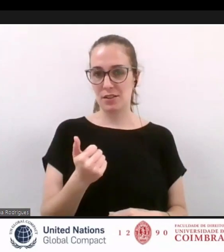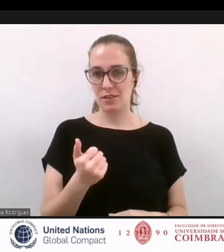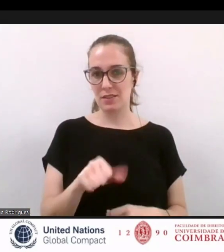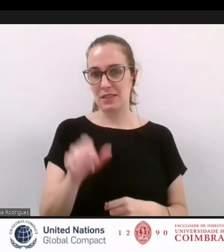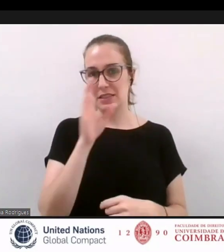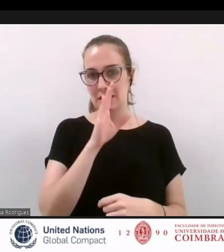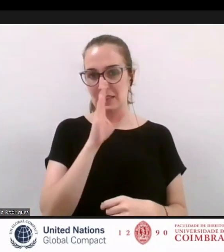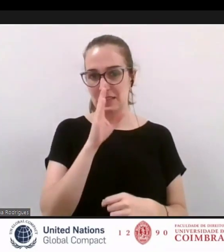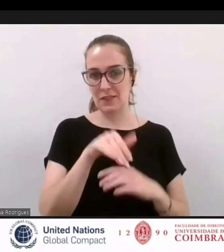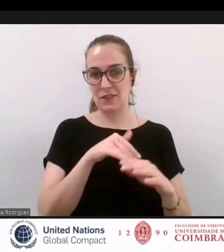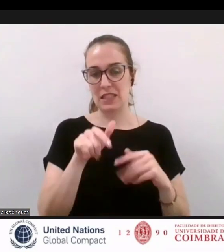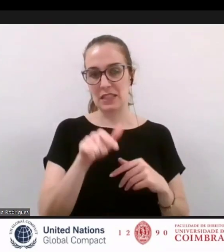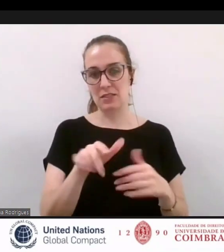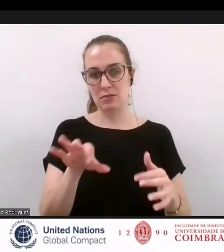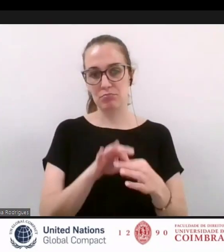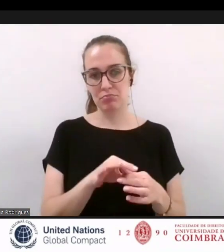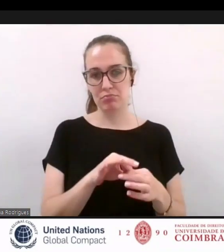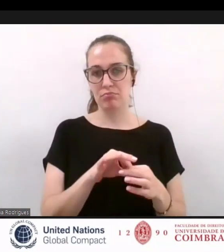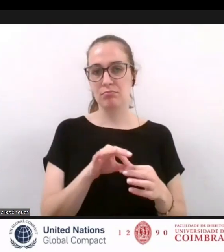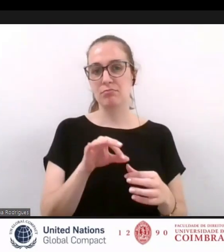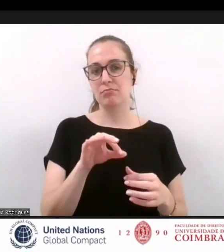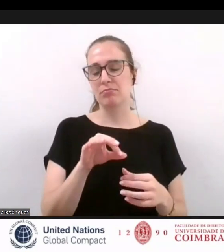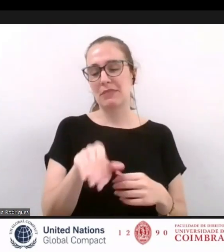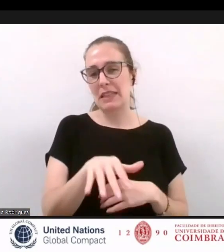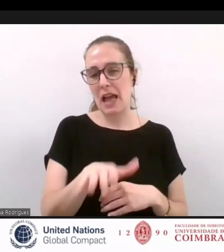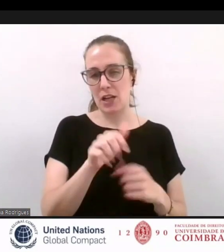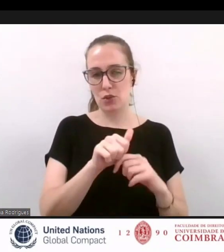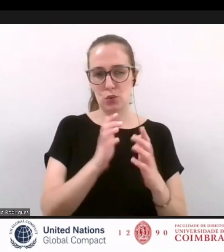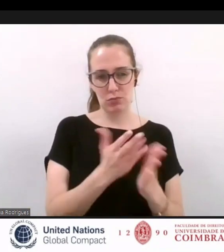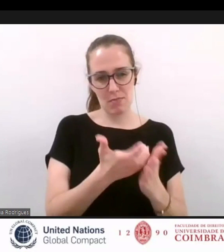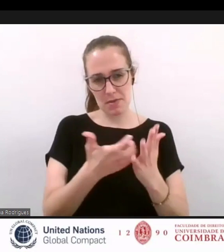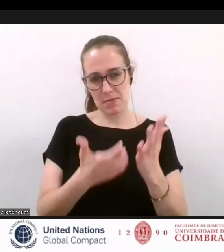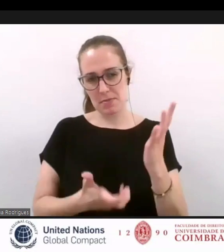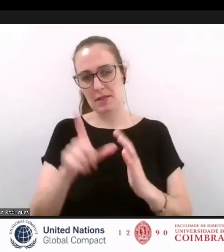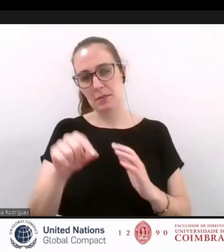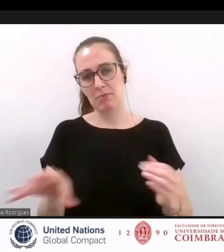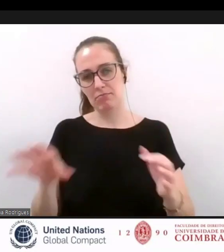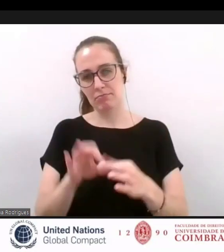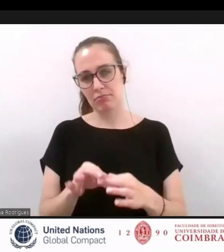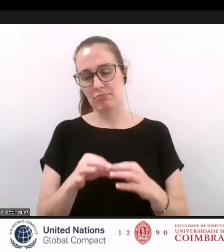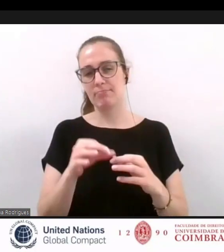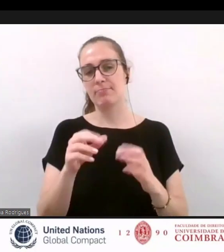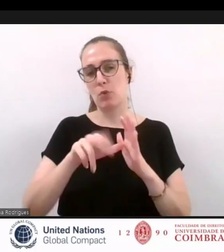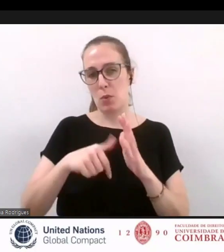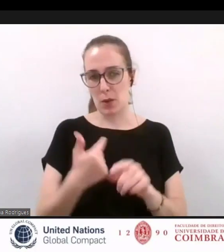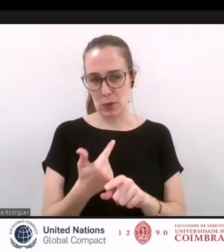sublinhar todas essas dimensões e torná-las parte do léxico. Também há